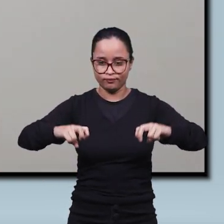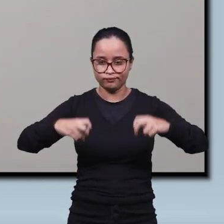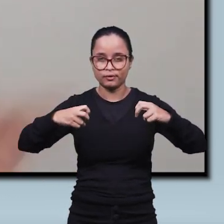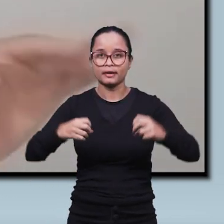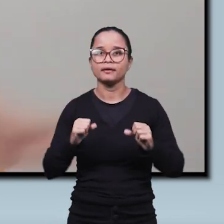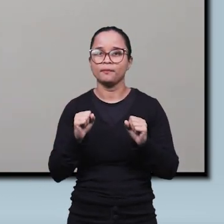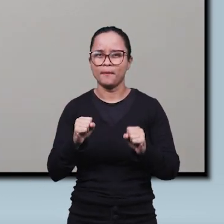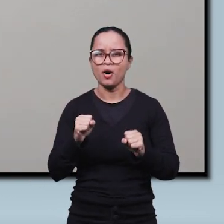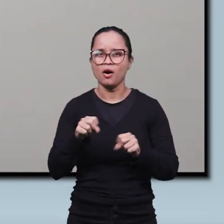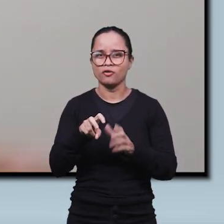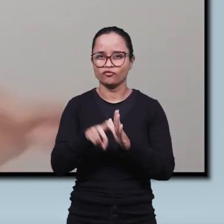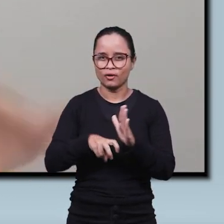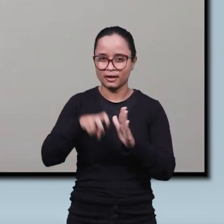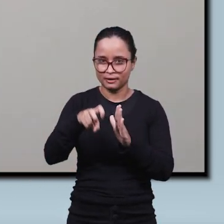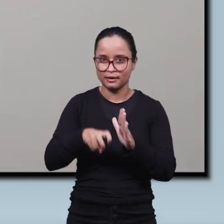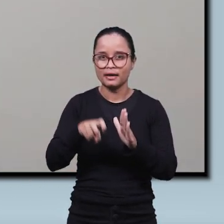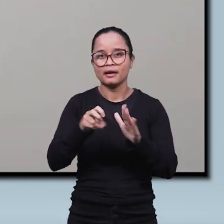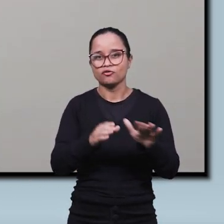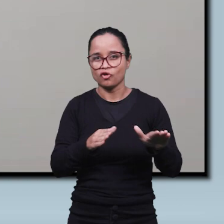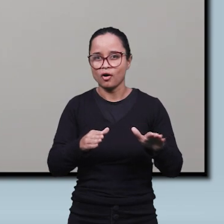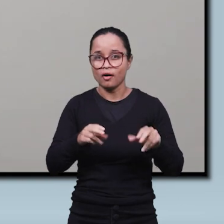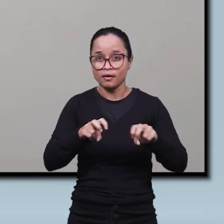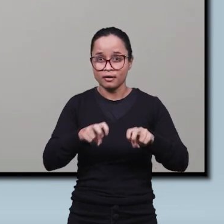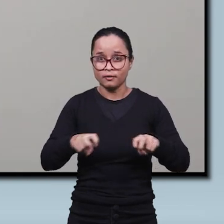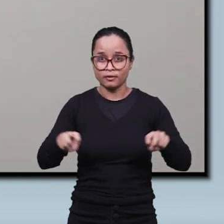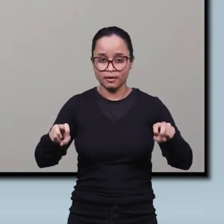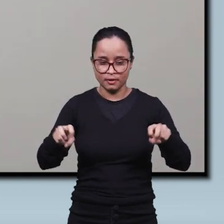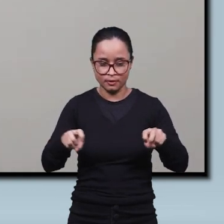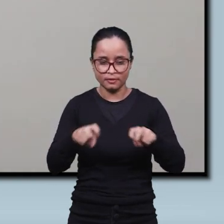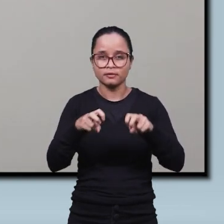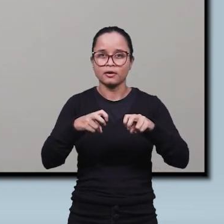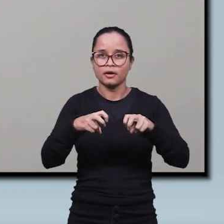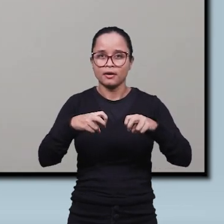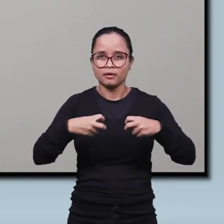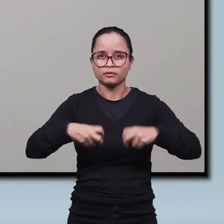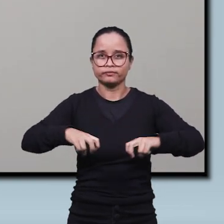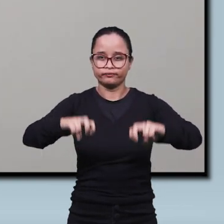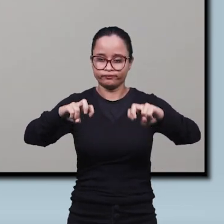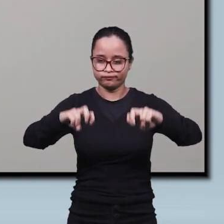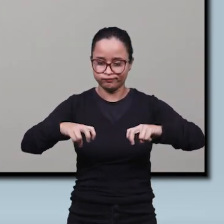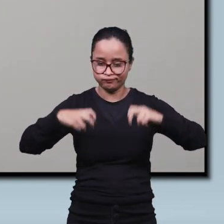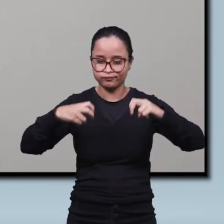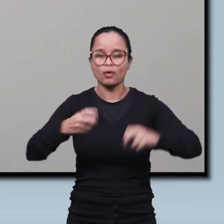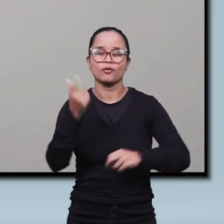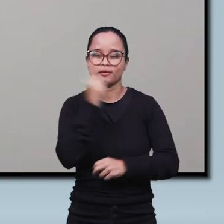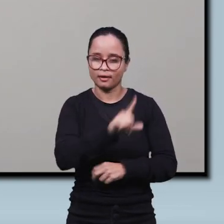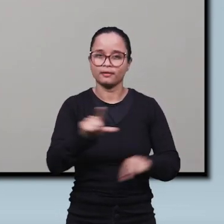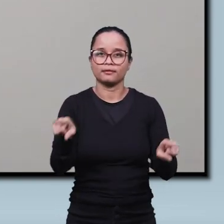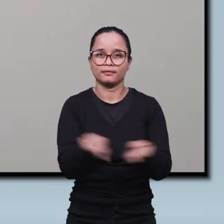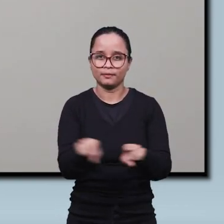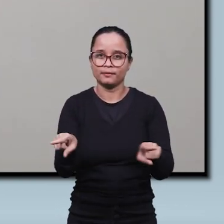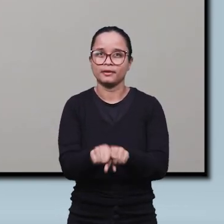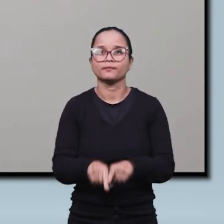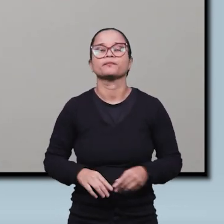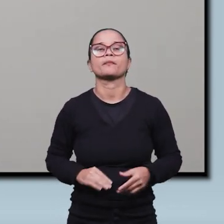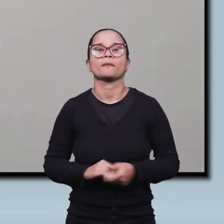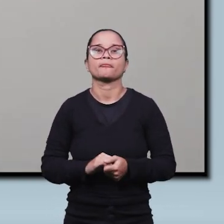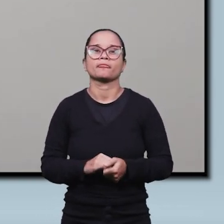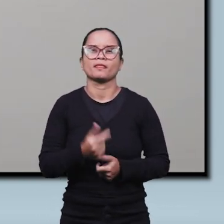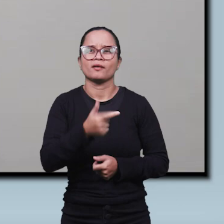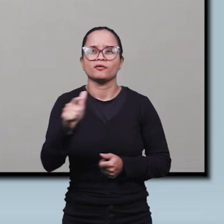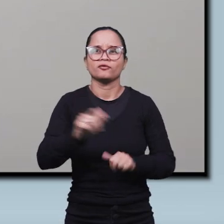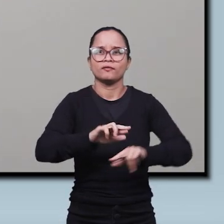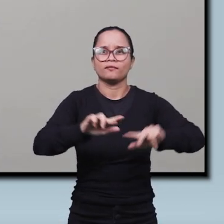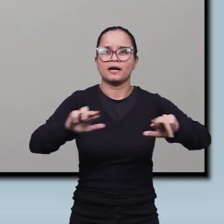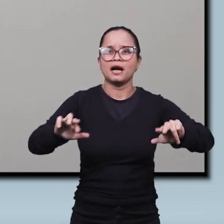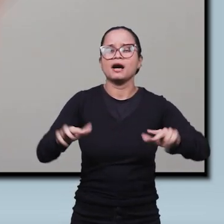a sua cadeira de roda e participar ali da brincadeira. Existem vários